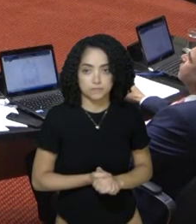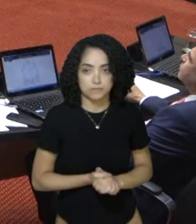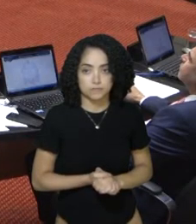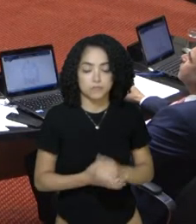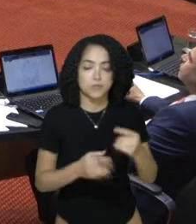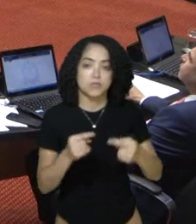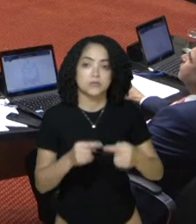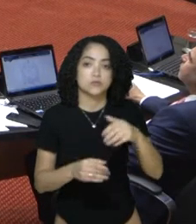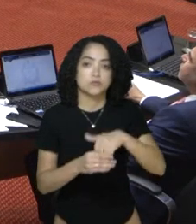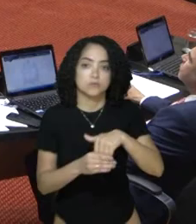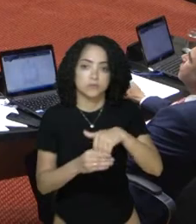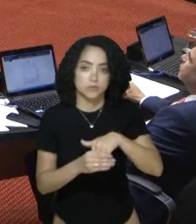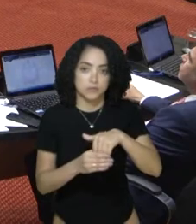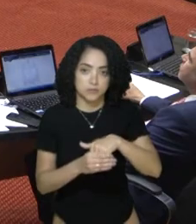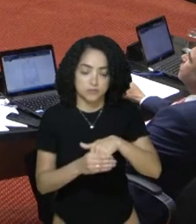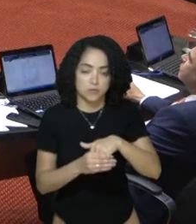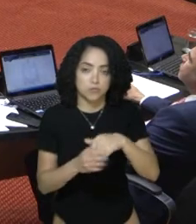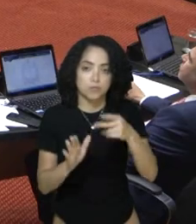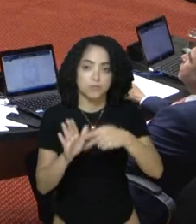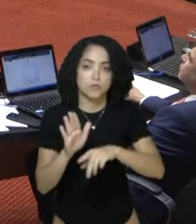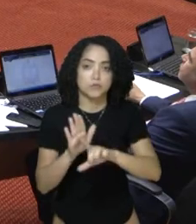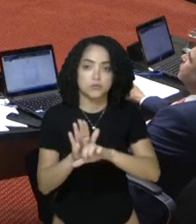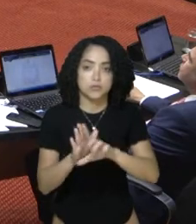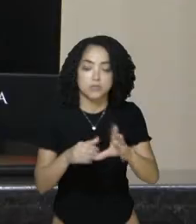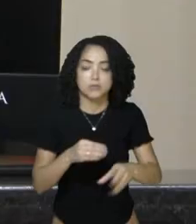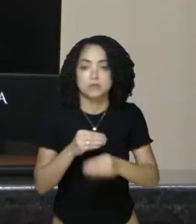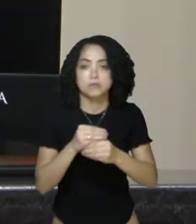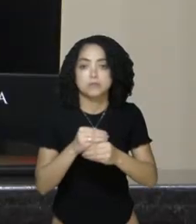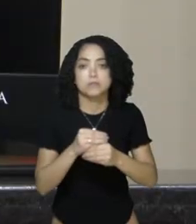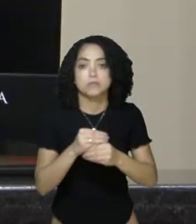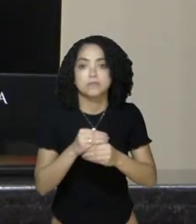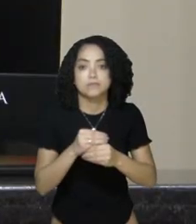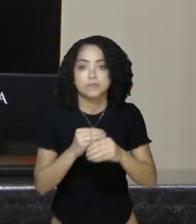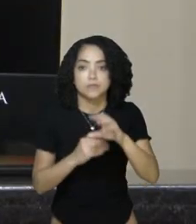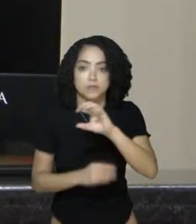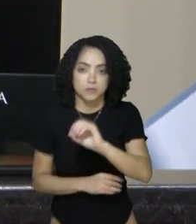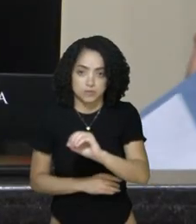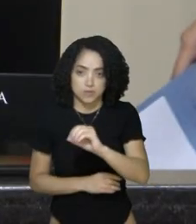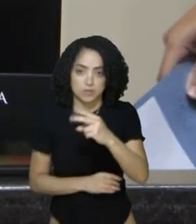Discussão e votação em primeiro turno do projeto de lei complementar